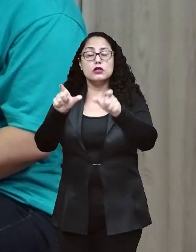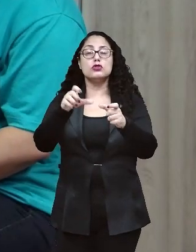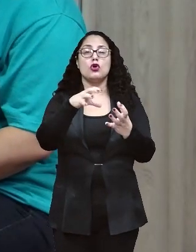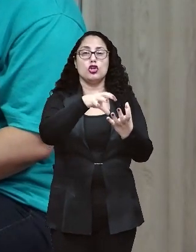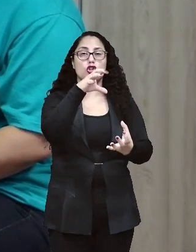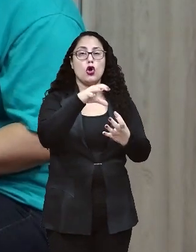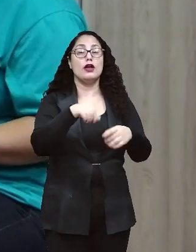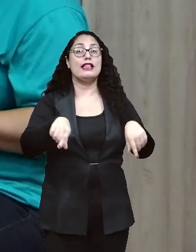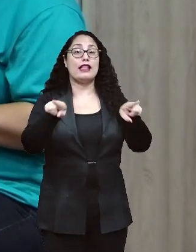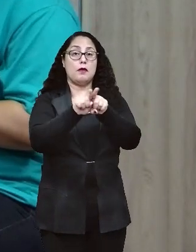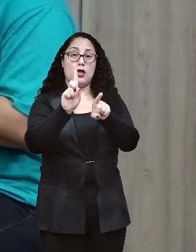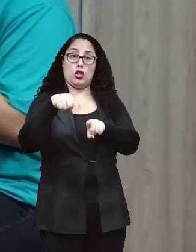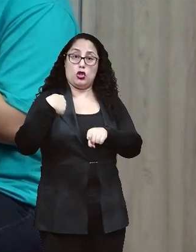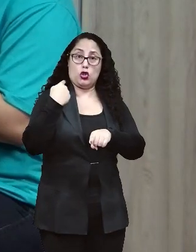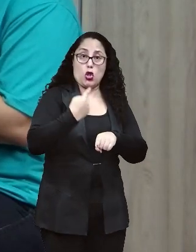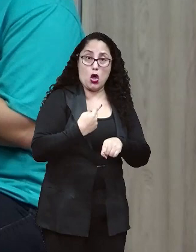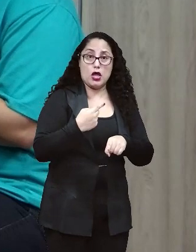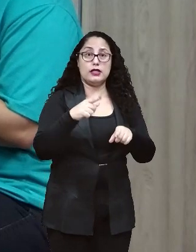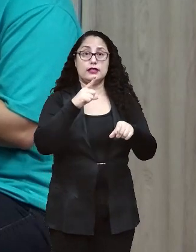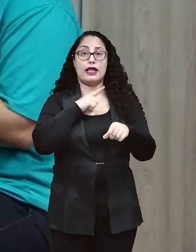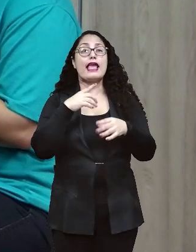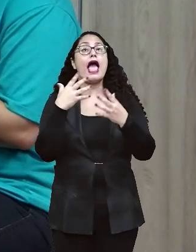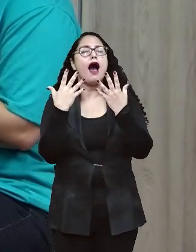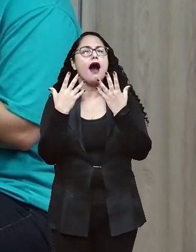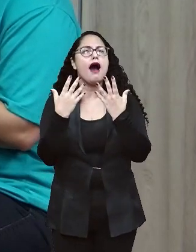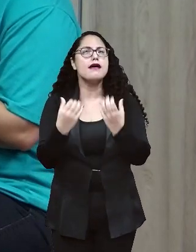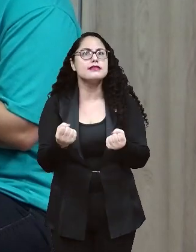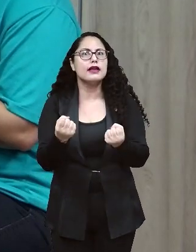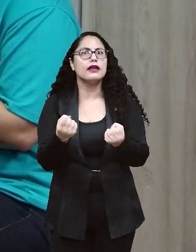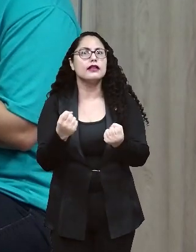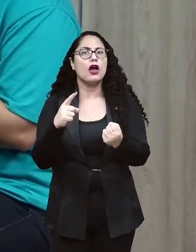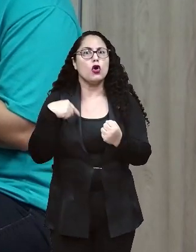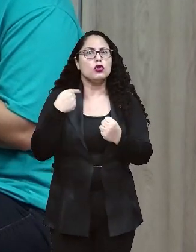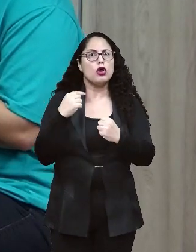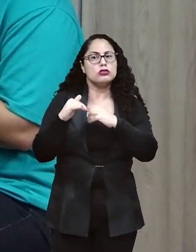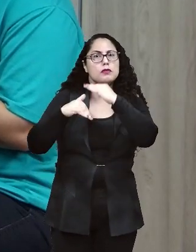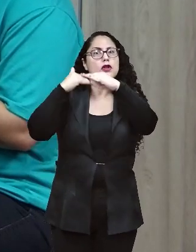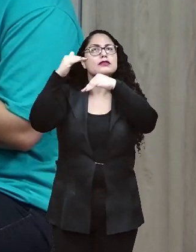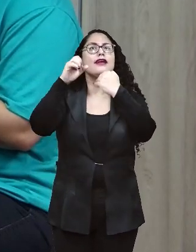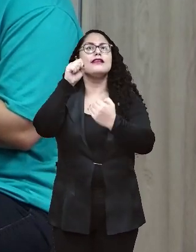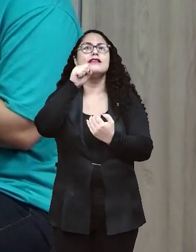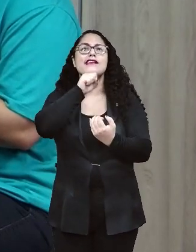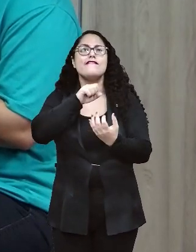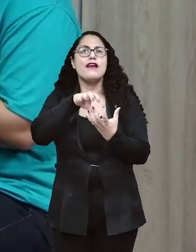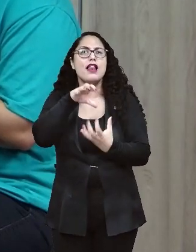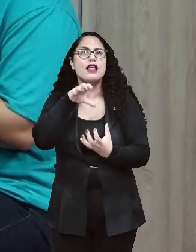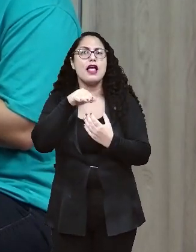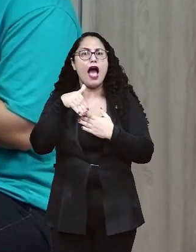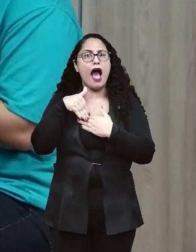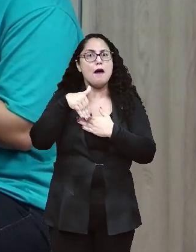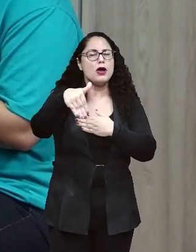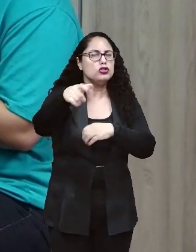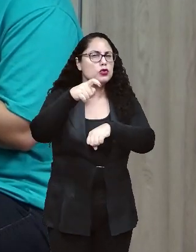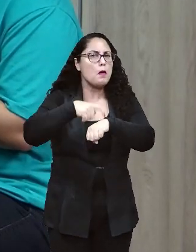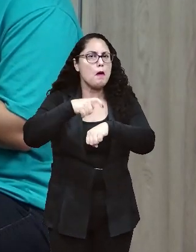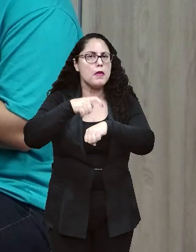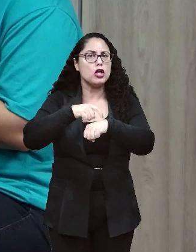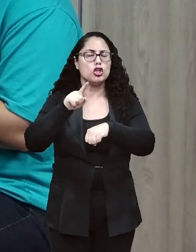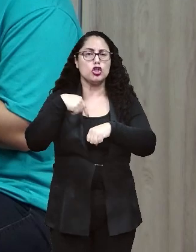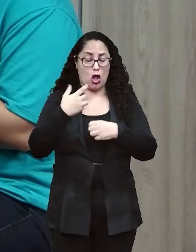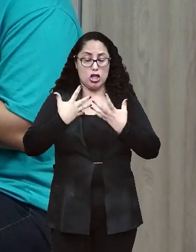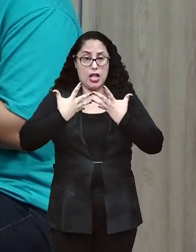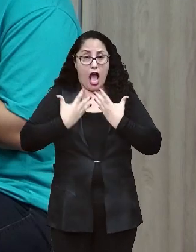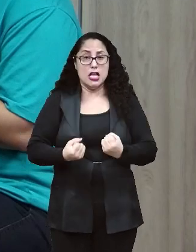E também, nós também temos que aceitarmos o nosso processo de envelhecimento, Sim. nos aceitarmos. A partir do momento que nós